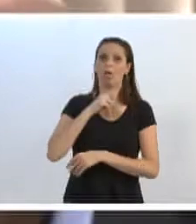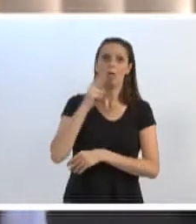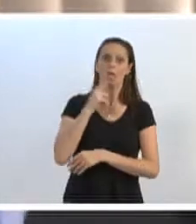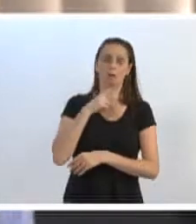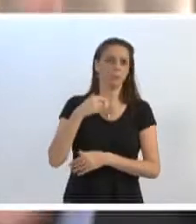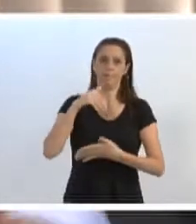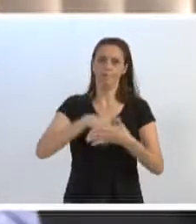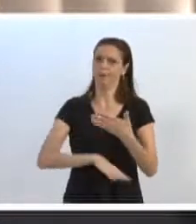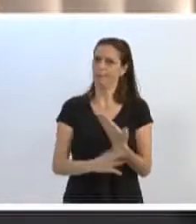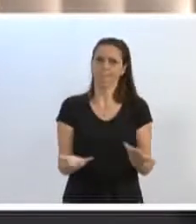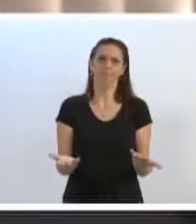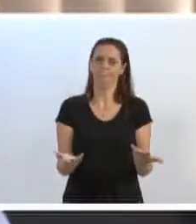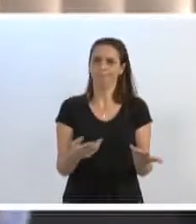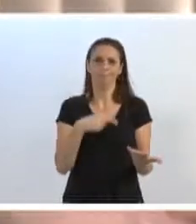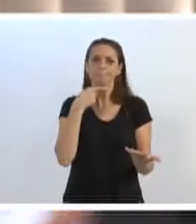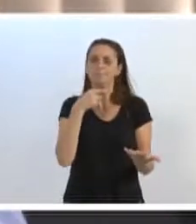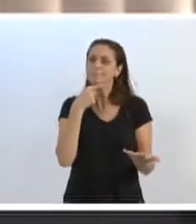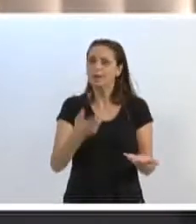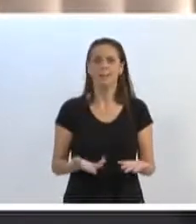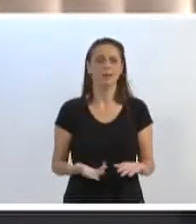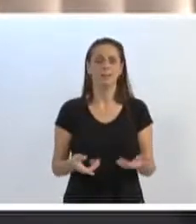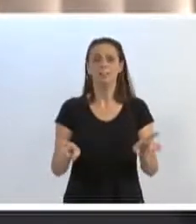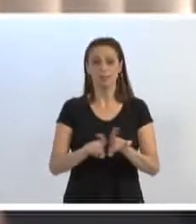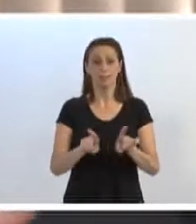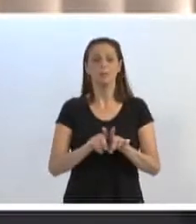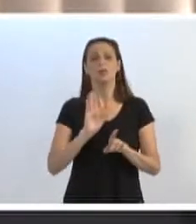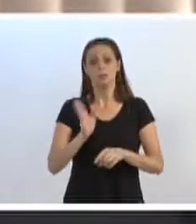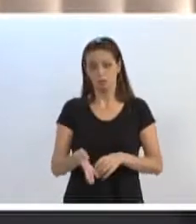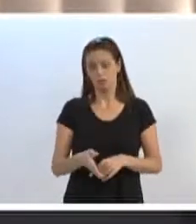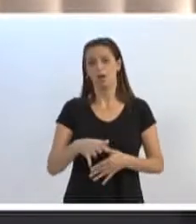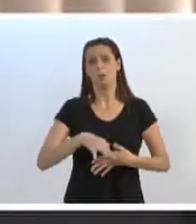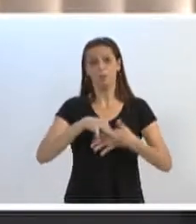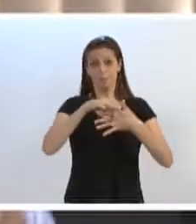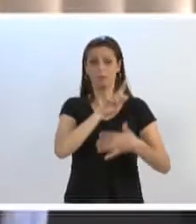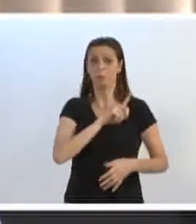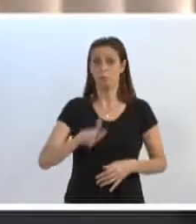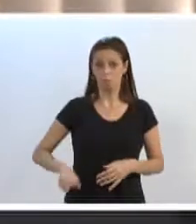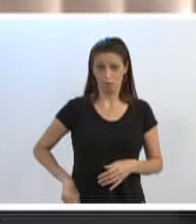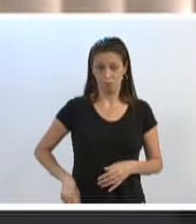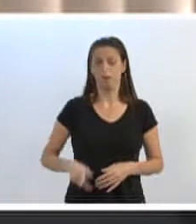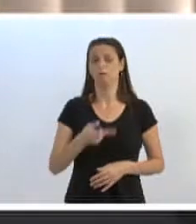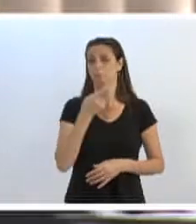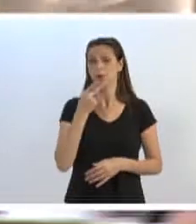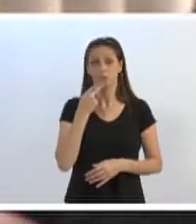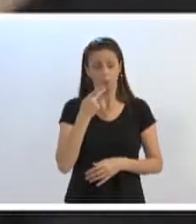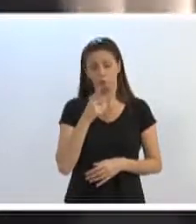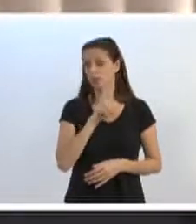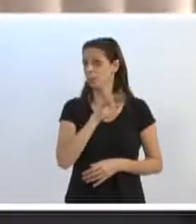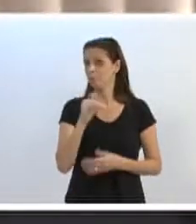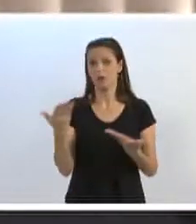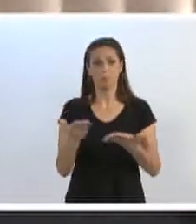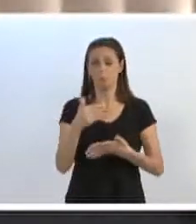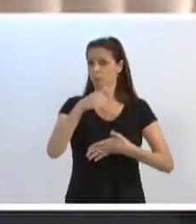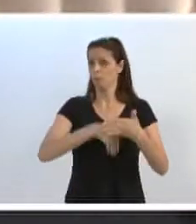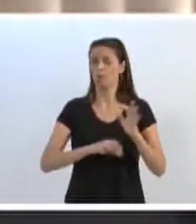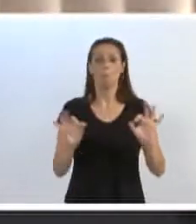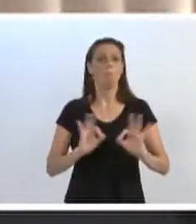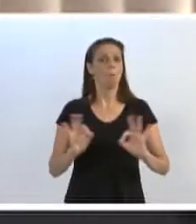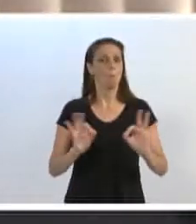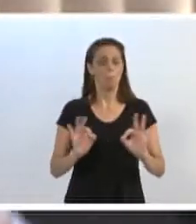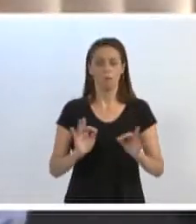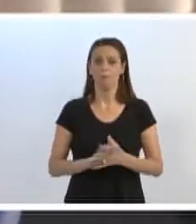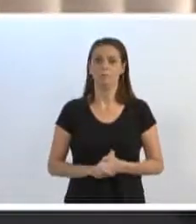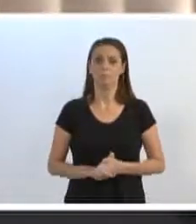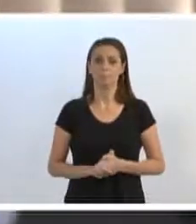obviamente que hoje, com a decisão do governo, e aqui também colocada pelo líder, de não colocar regime urgentíssimo, não está aqui sendo colocado em